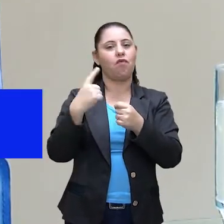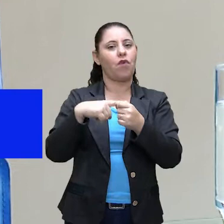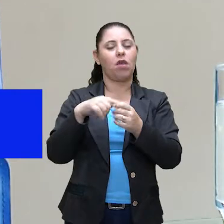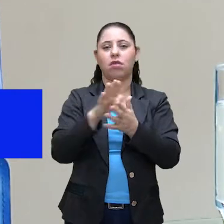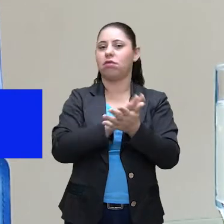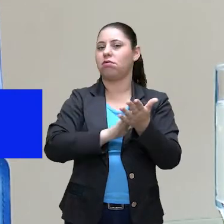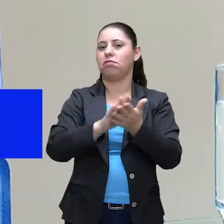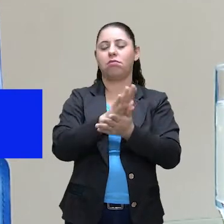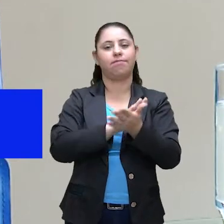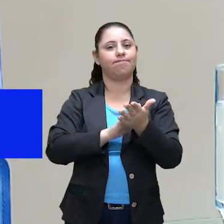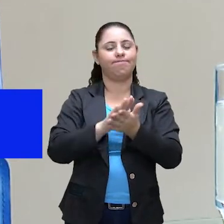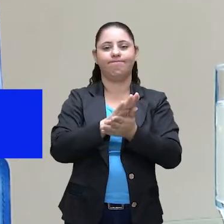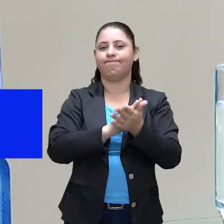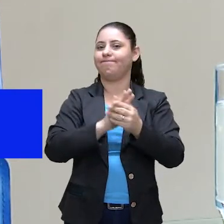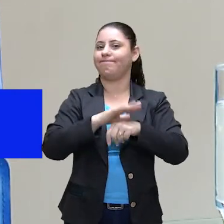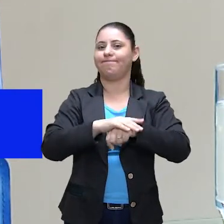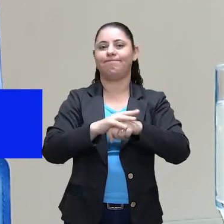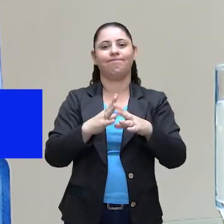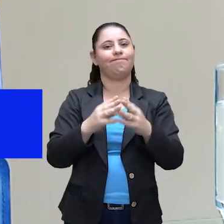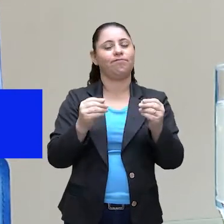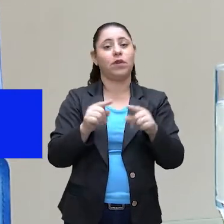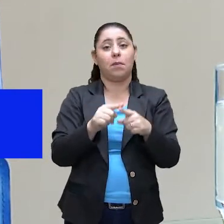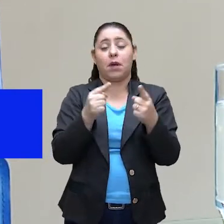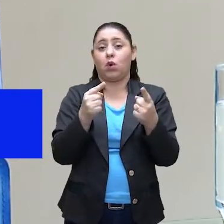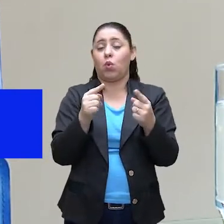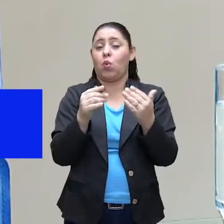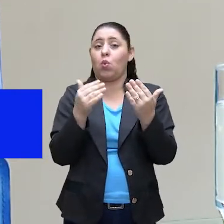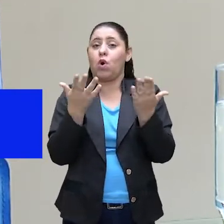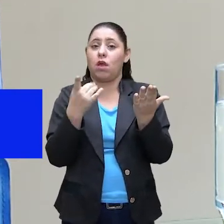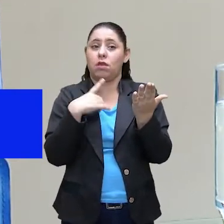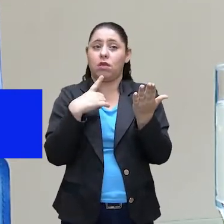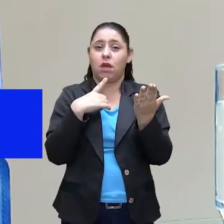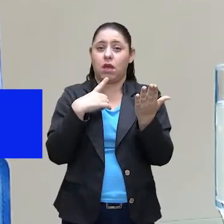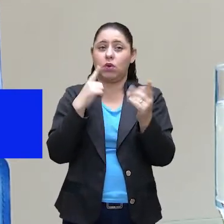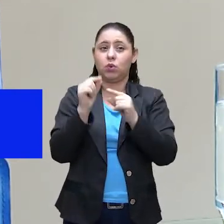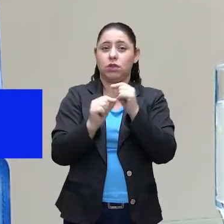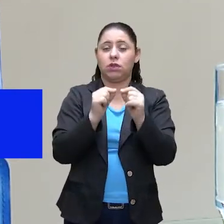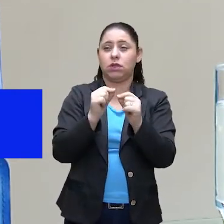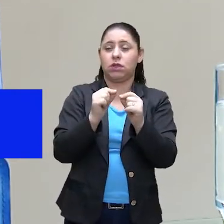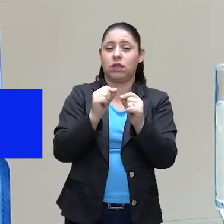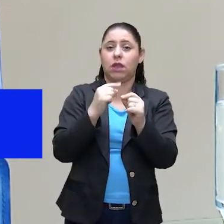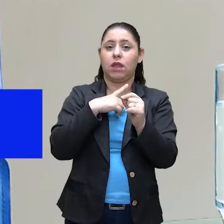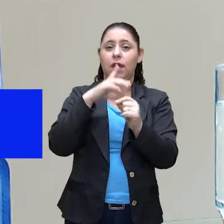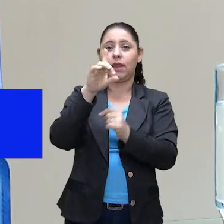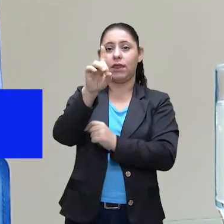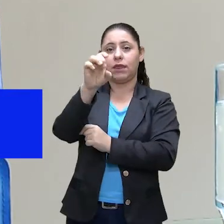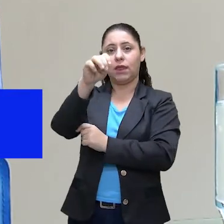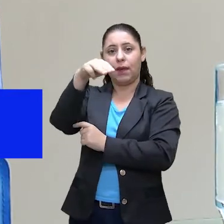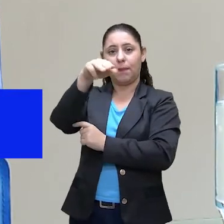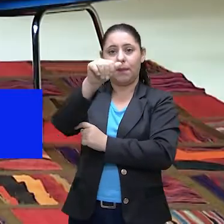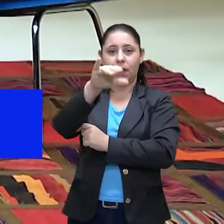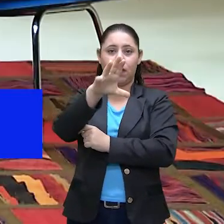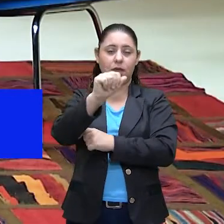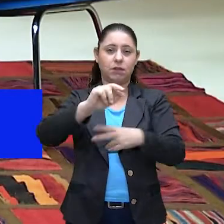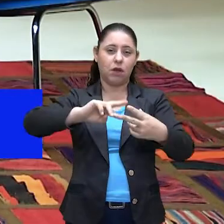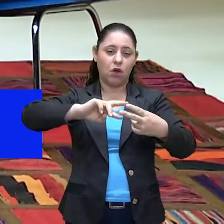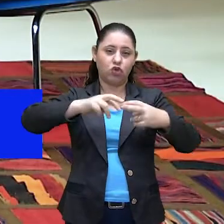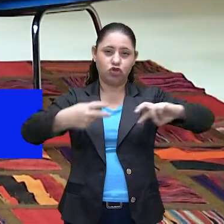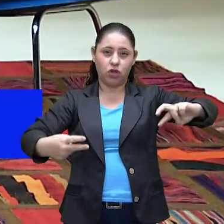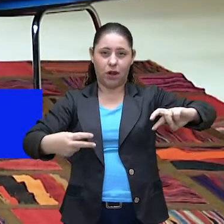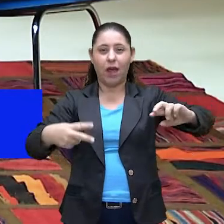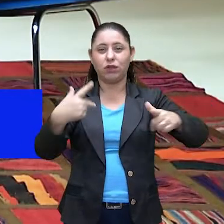e sem regressão definitiva desse quadro. Agora, quando a gente está num quadro mais arrastado, como os quadros demenciais de